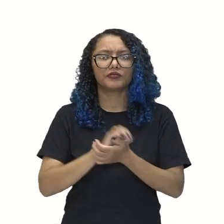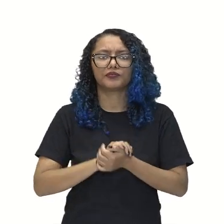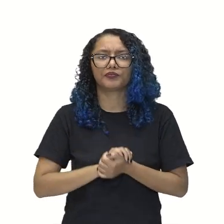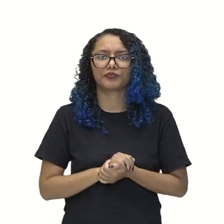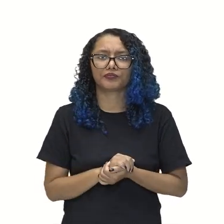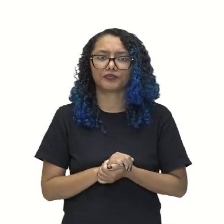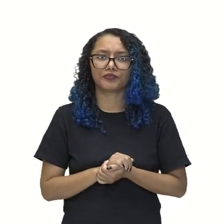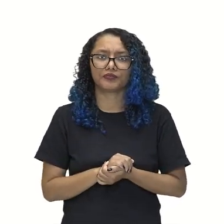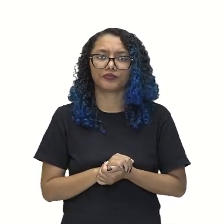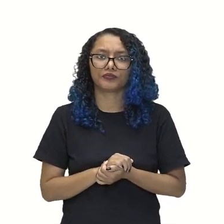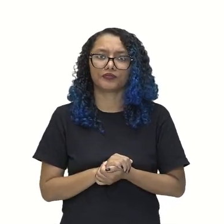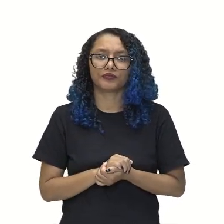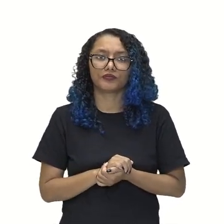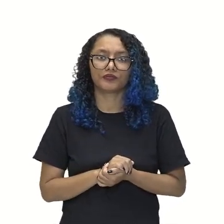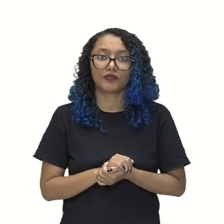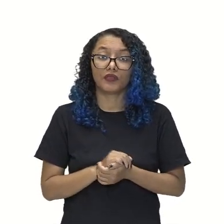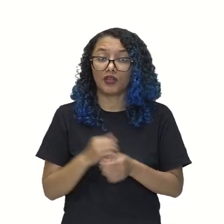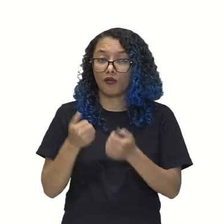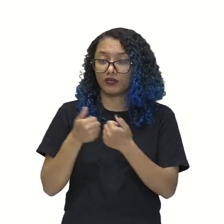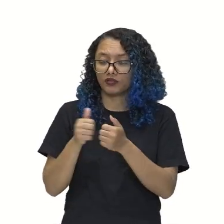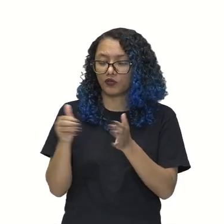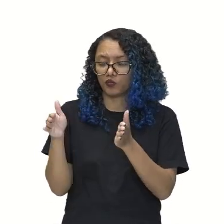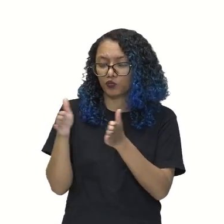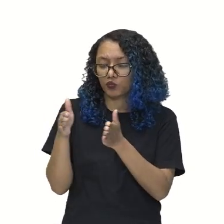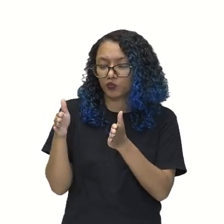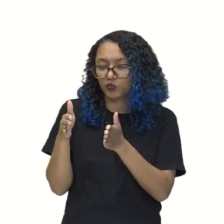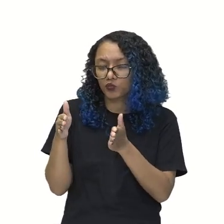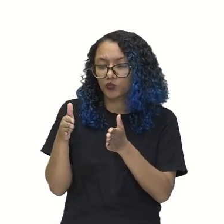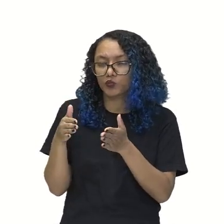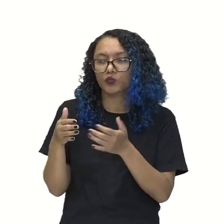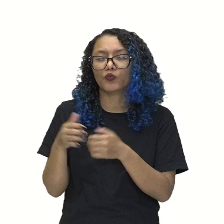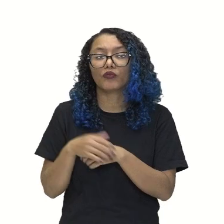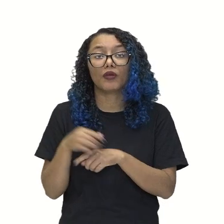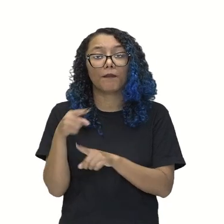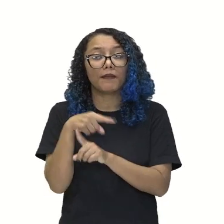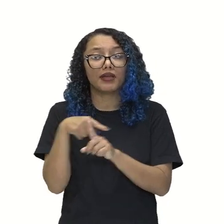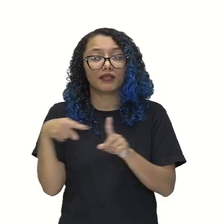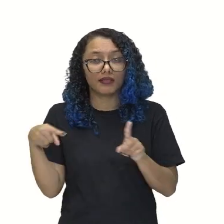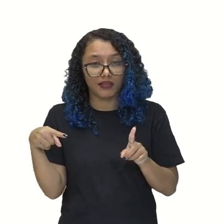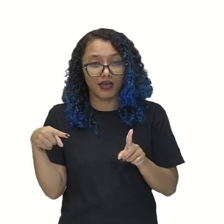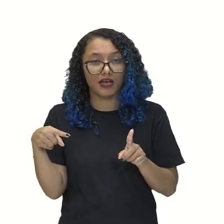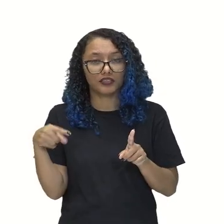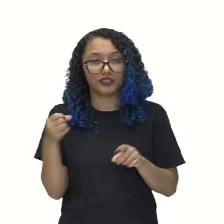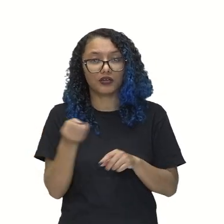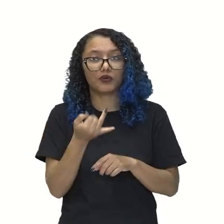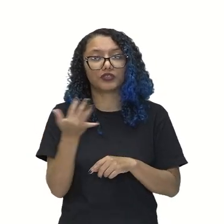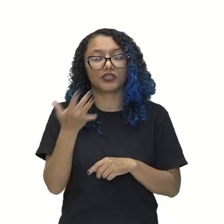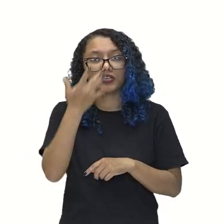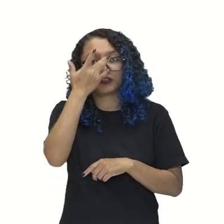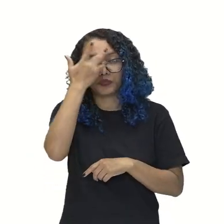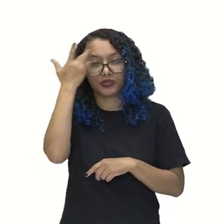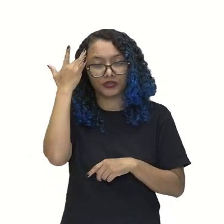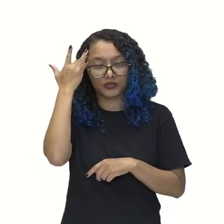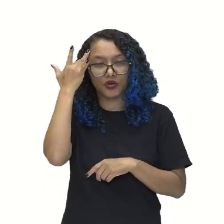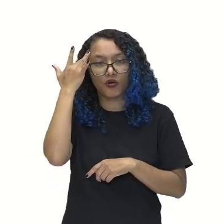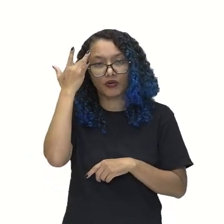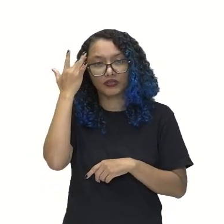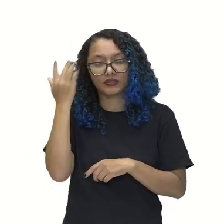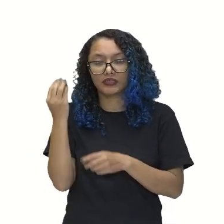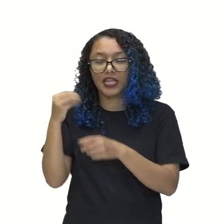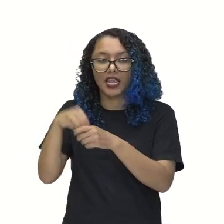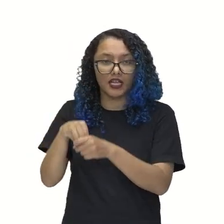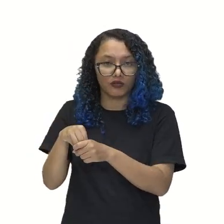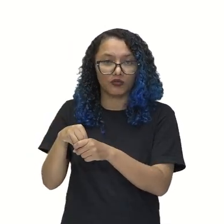pequenos, né, os ônibusinhos pequenos, eles comportam metade de pessoas do grande. Então eu